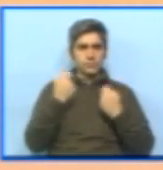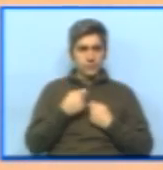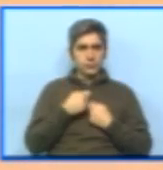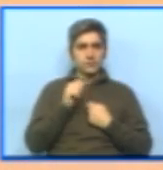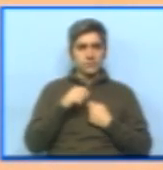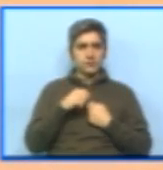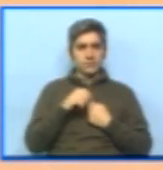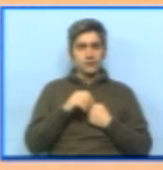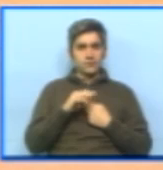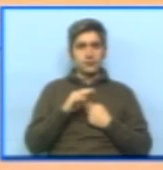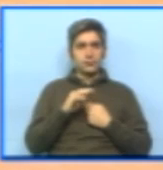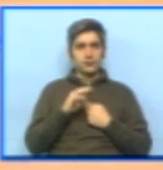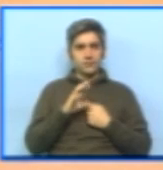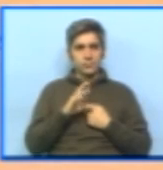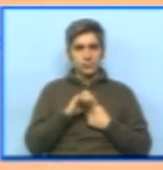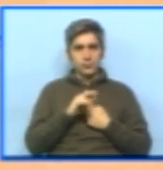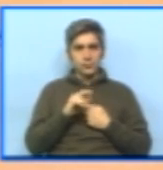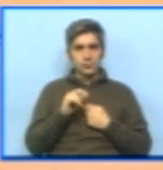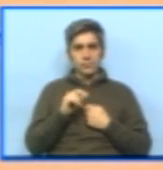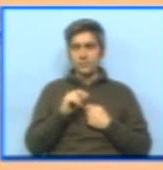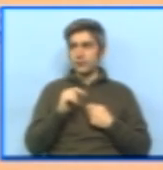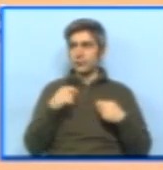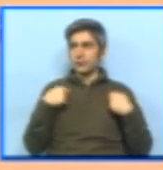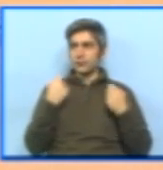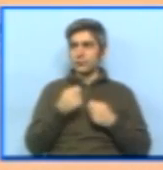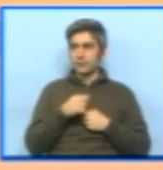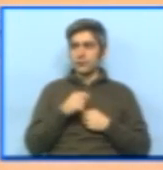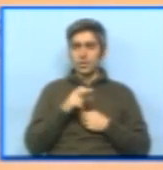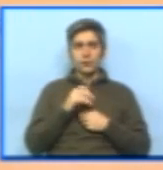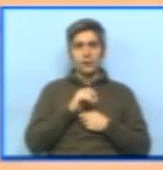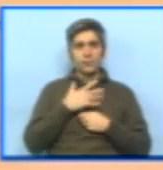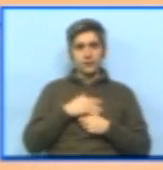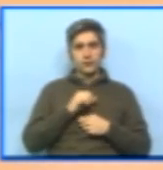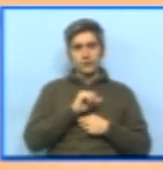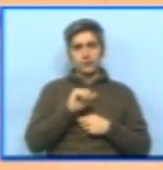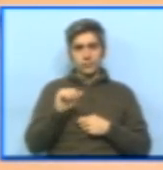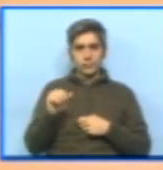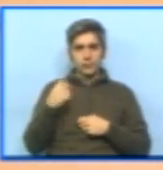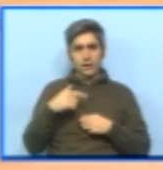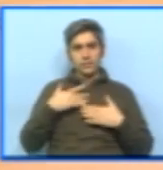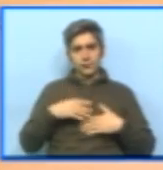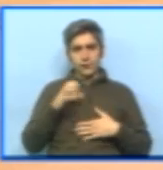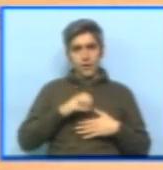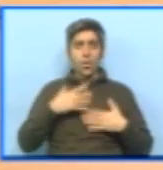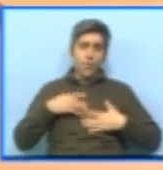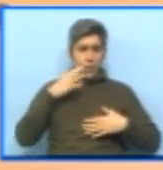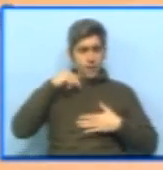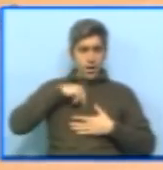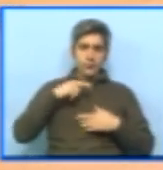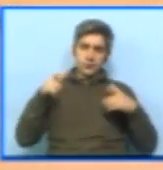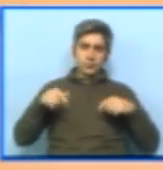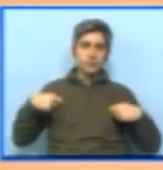um shail. Nós temos aqui a que podemos chamar a indumentária do romeiro, que todos os romeiros usam por cima da sua